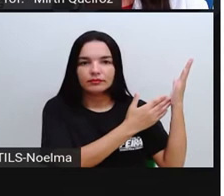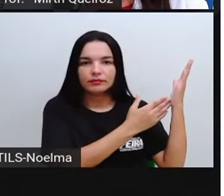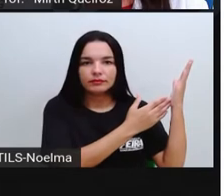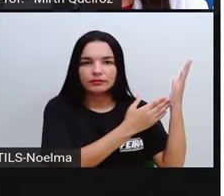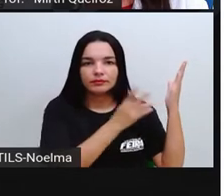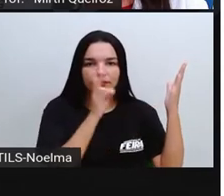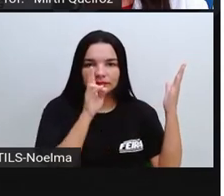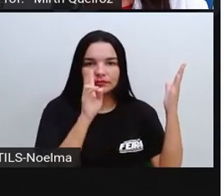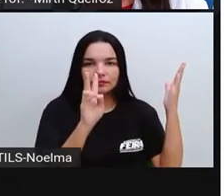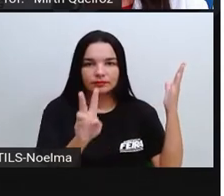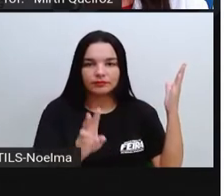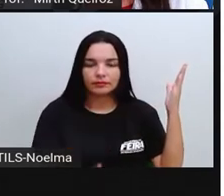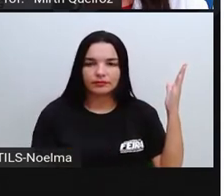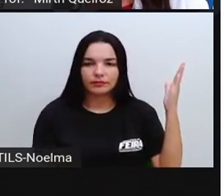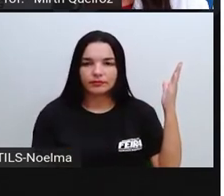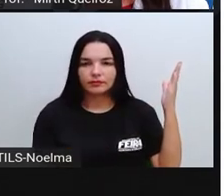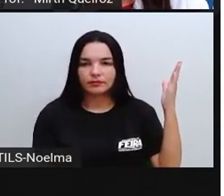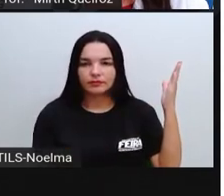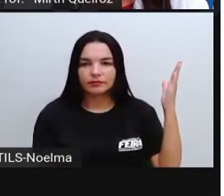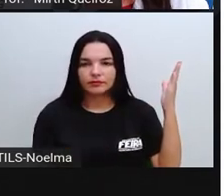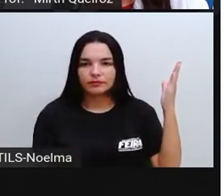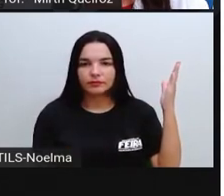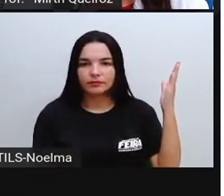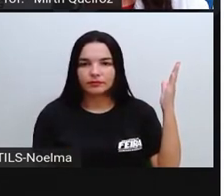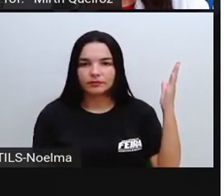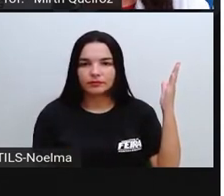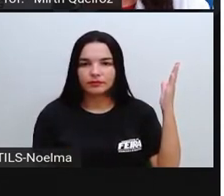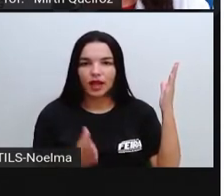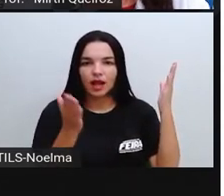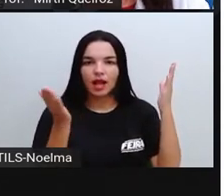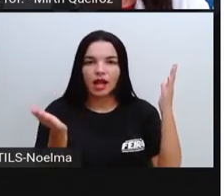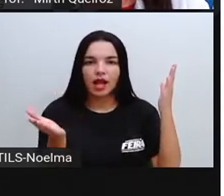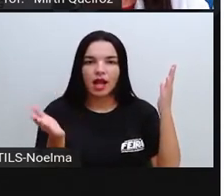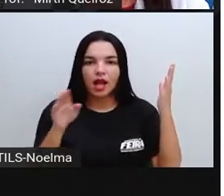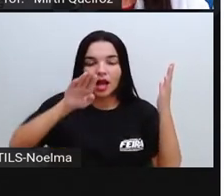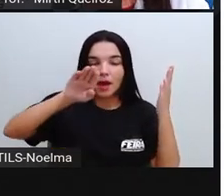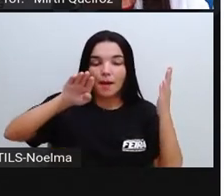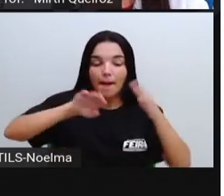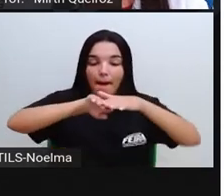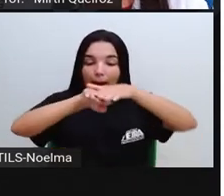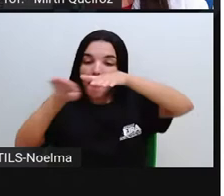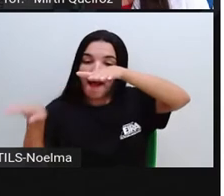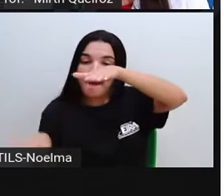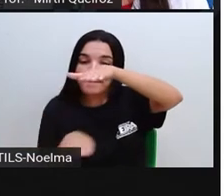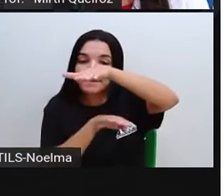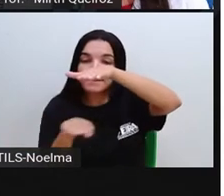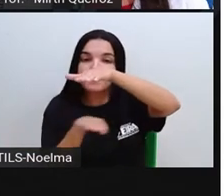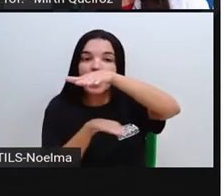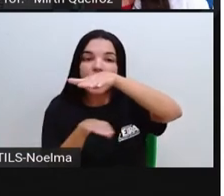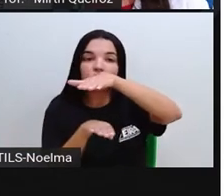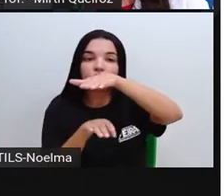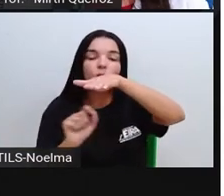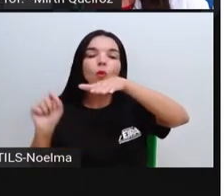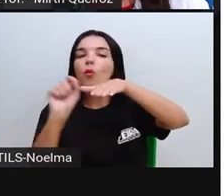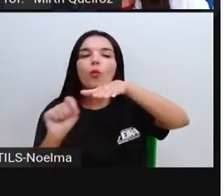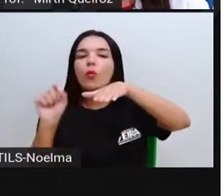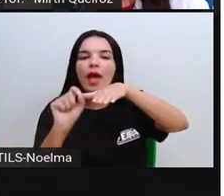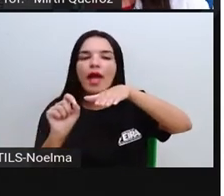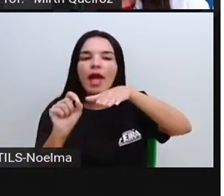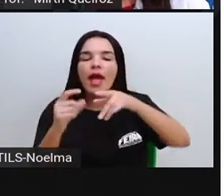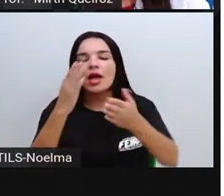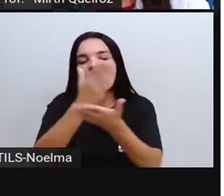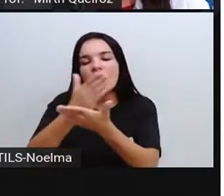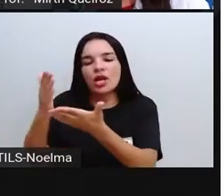ml, aqui na nossa direita, e no outro o kl, certo? Para eu